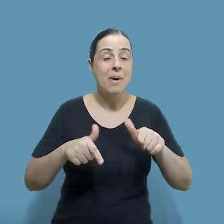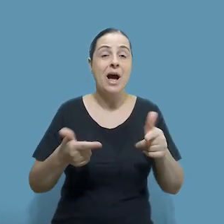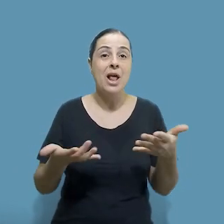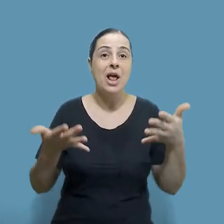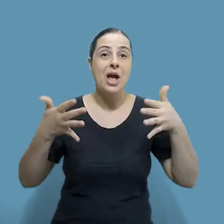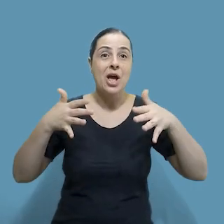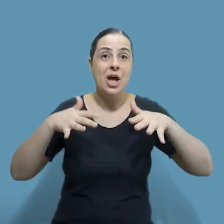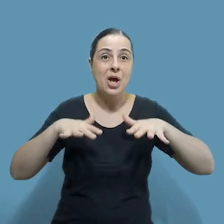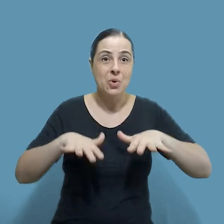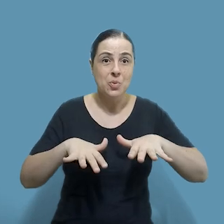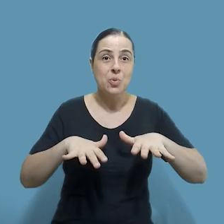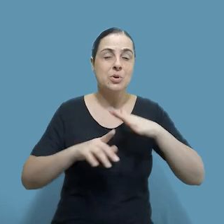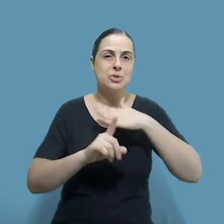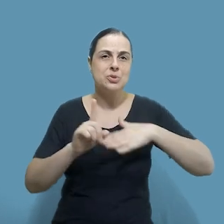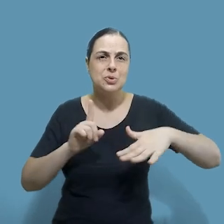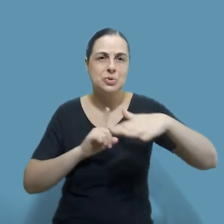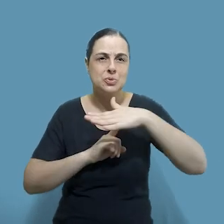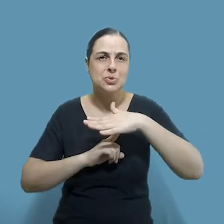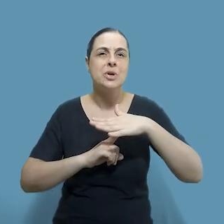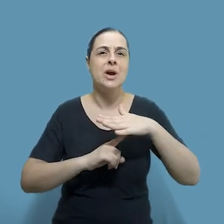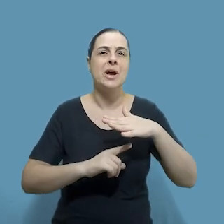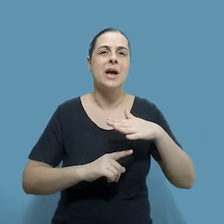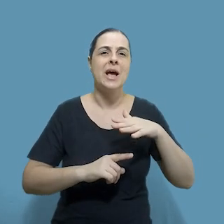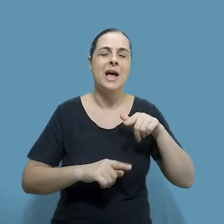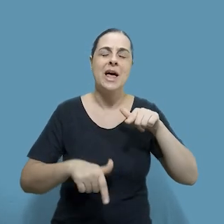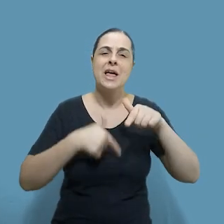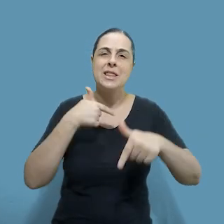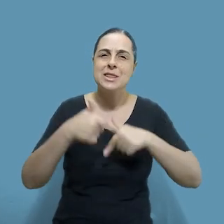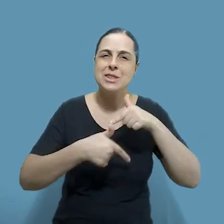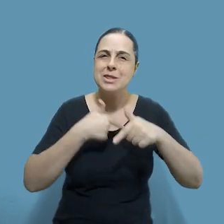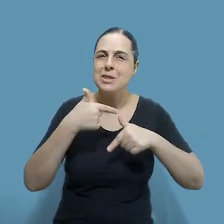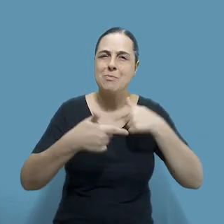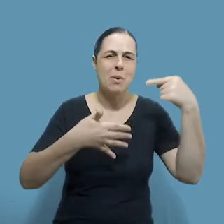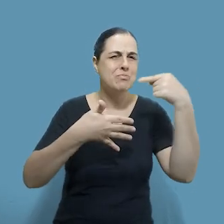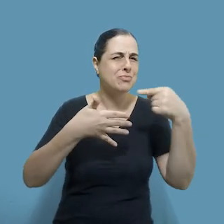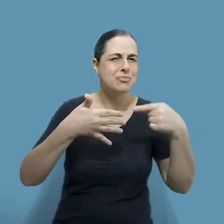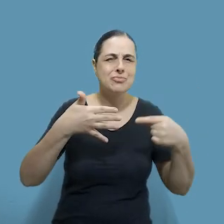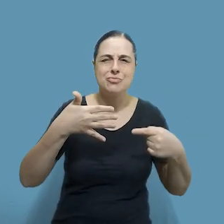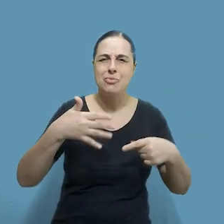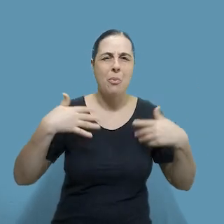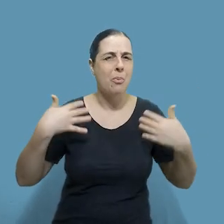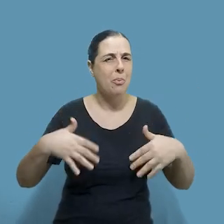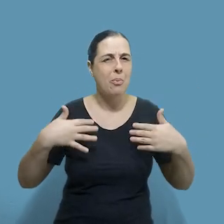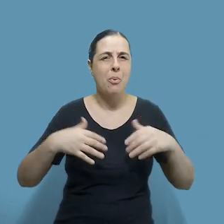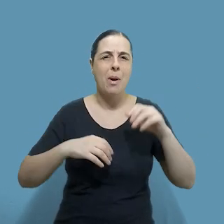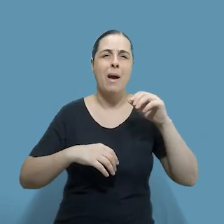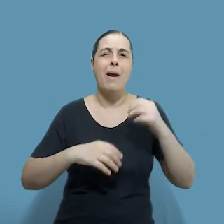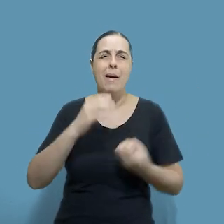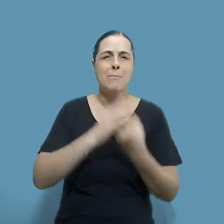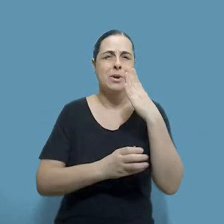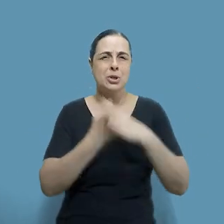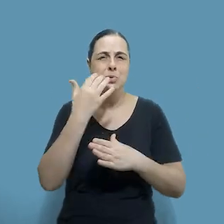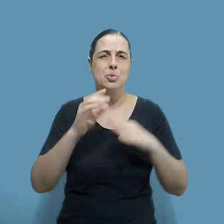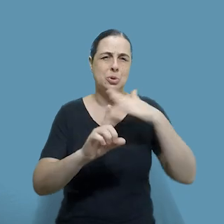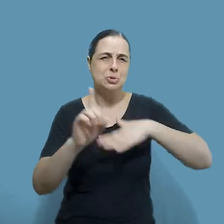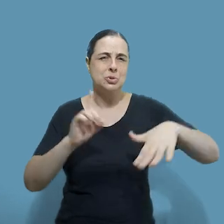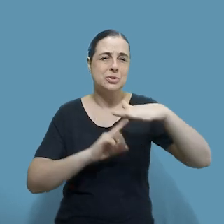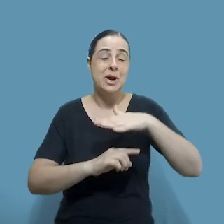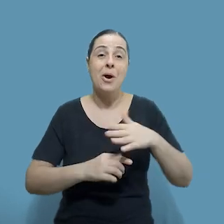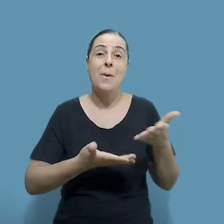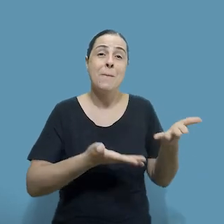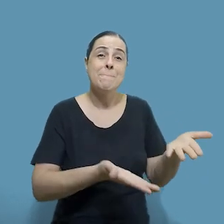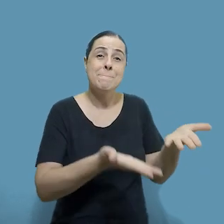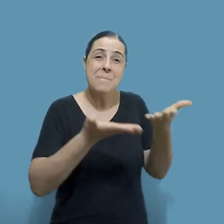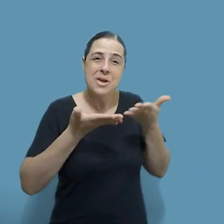empreendedora social reconhecida pelo Ashoka Empreendedores Sociais. Então, queria dar as boas-vindas para a Marta, que mais